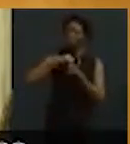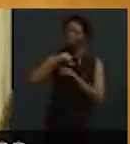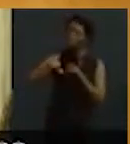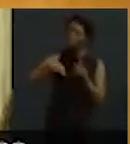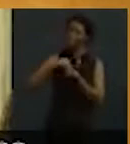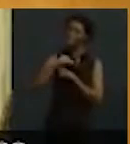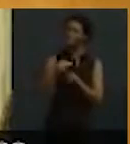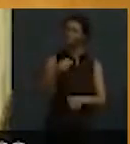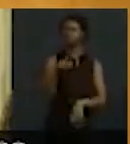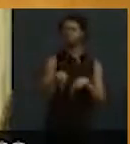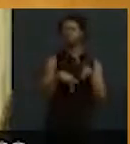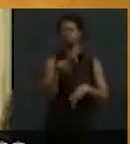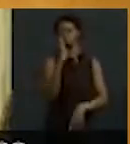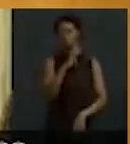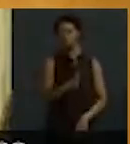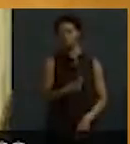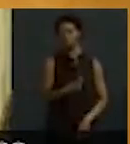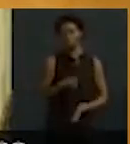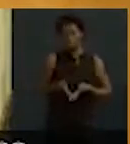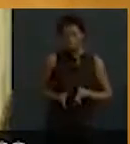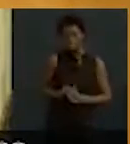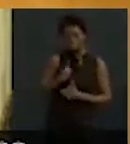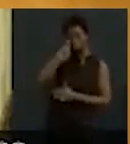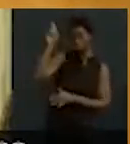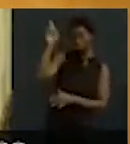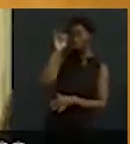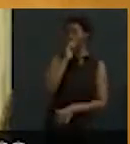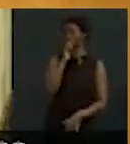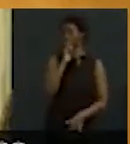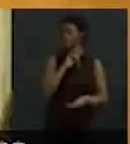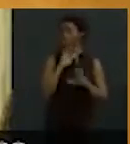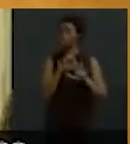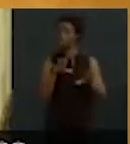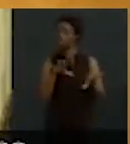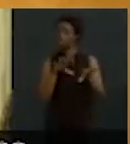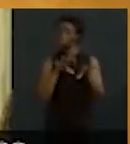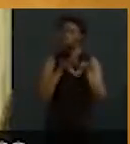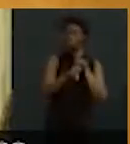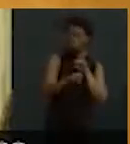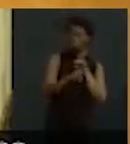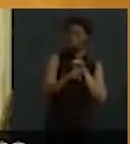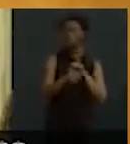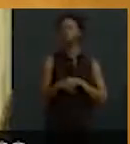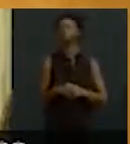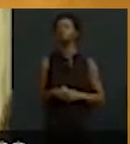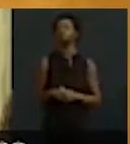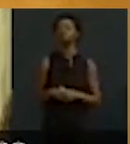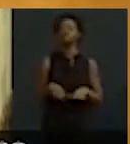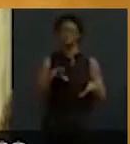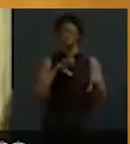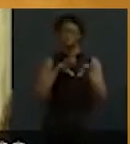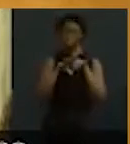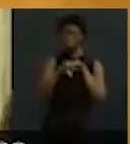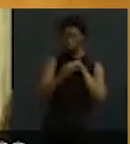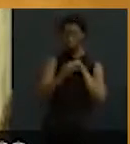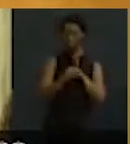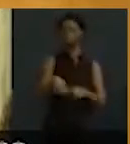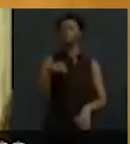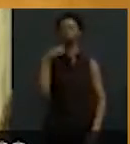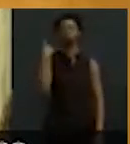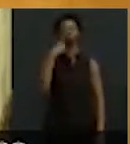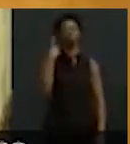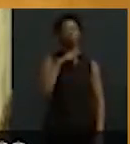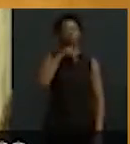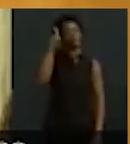Nápoles e graduado em Ciências Políticas junto ao Universitário Oriental de Nápoles, ingressou